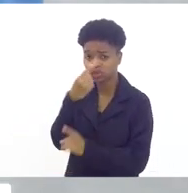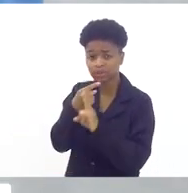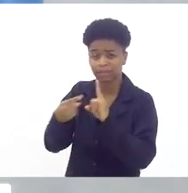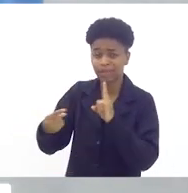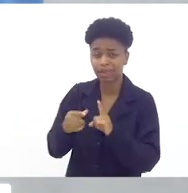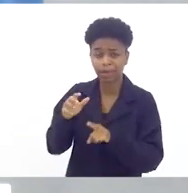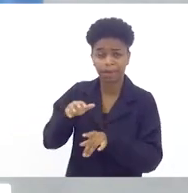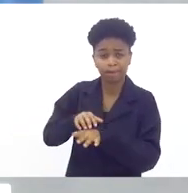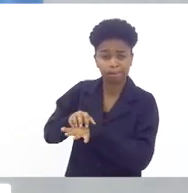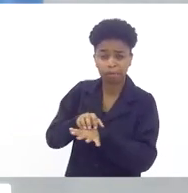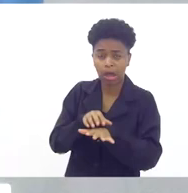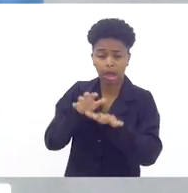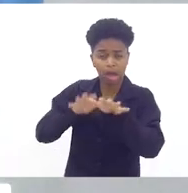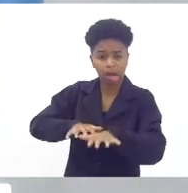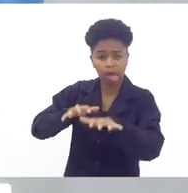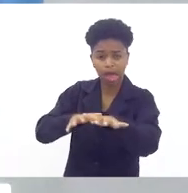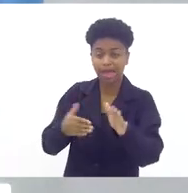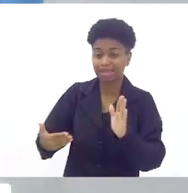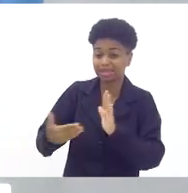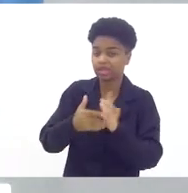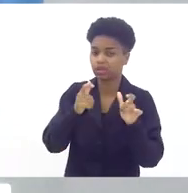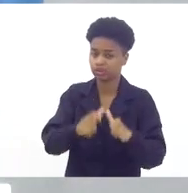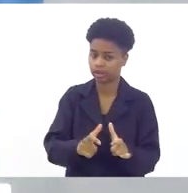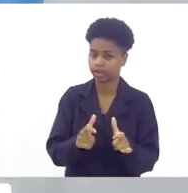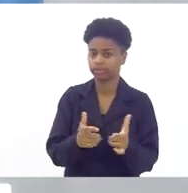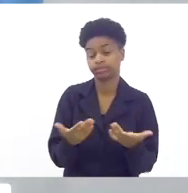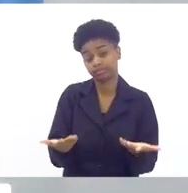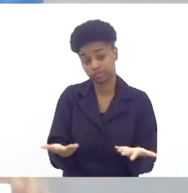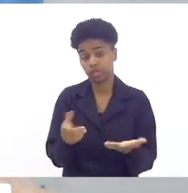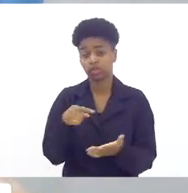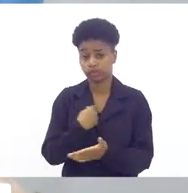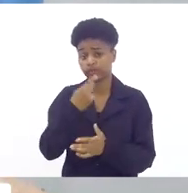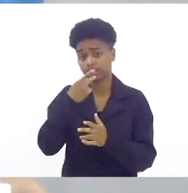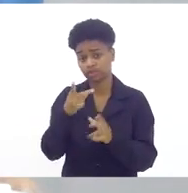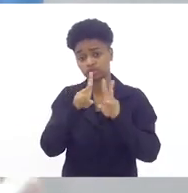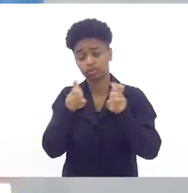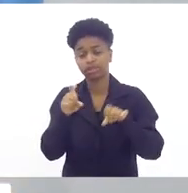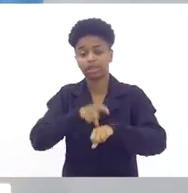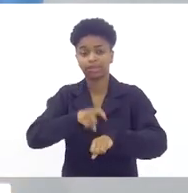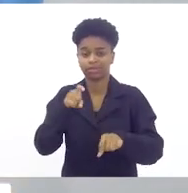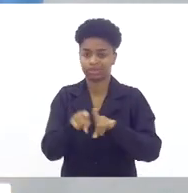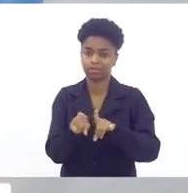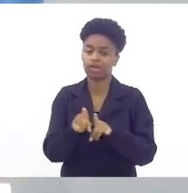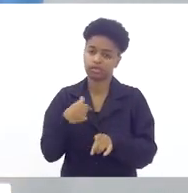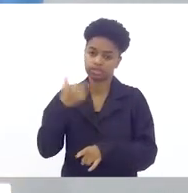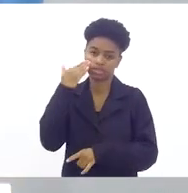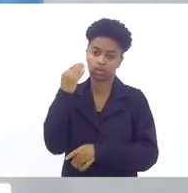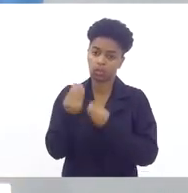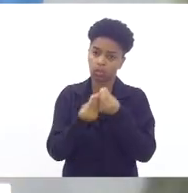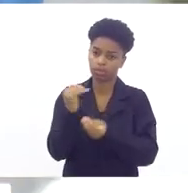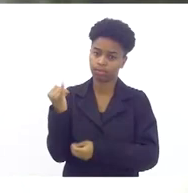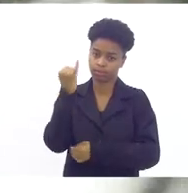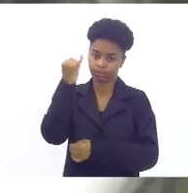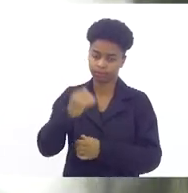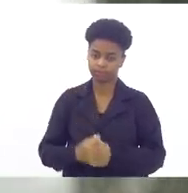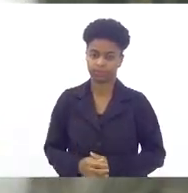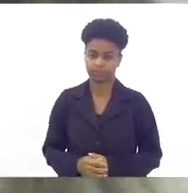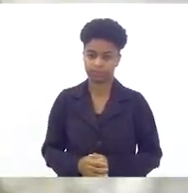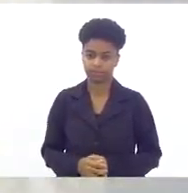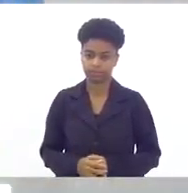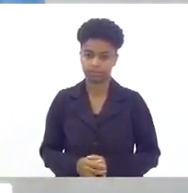para se deslocar até o local de aprendizado então a gente tá falando de tempo para essas pessoas e isso eu sei o quanto que isso é importante é